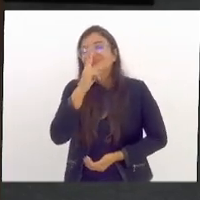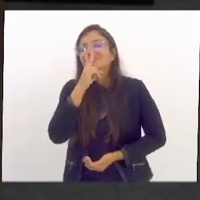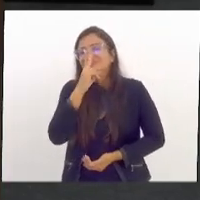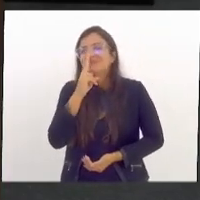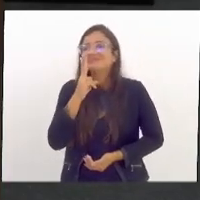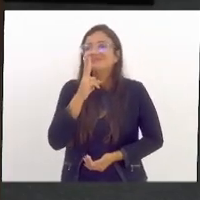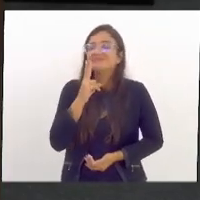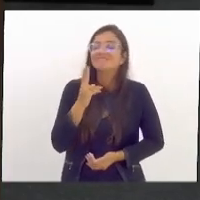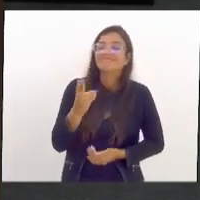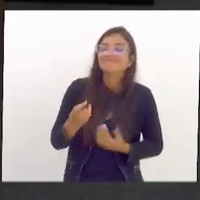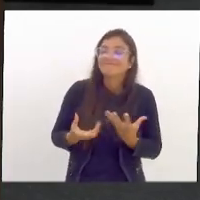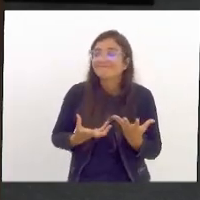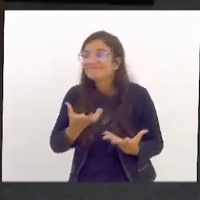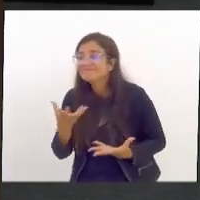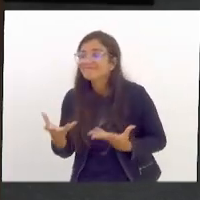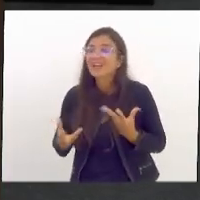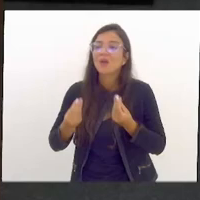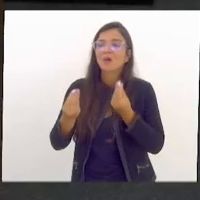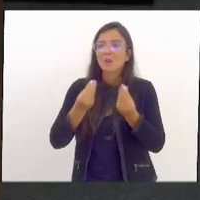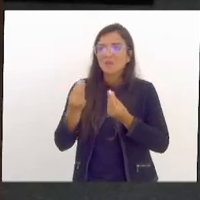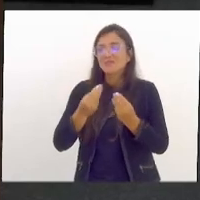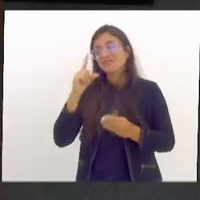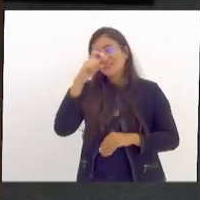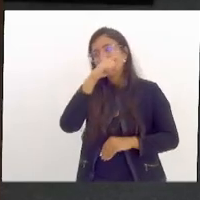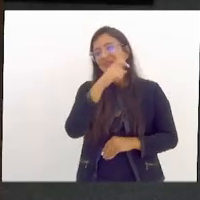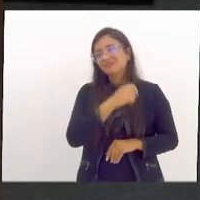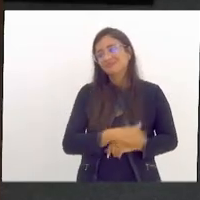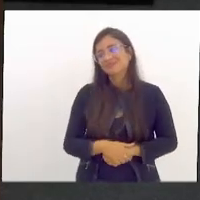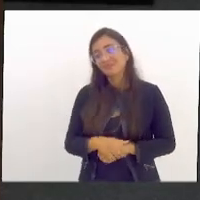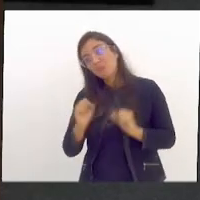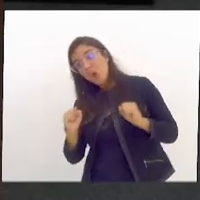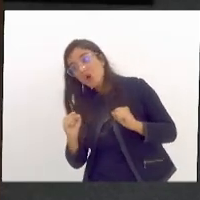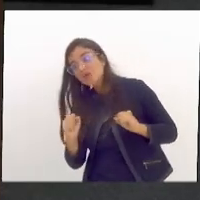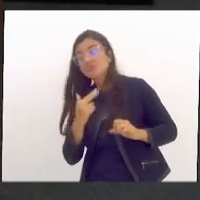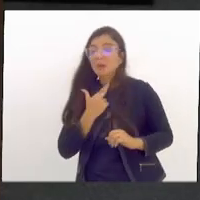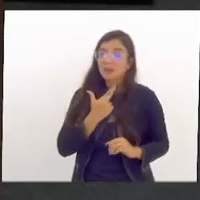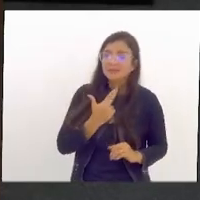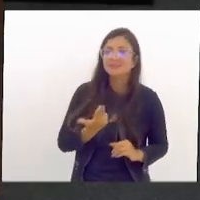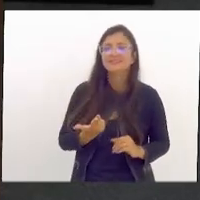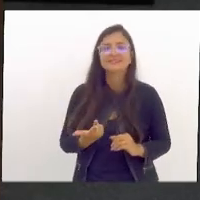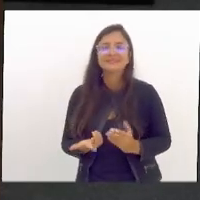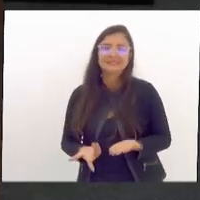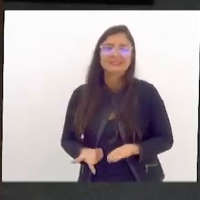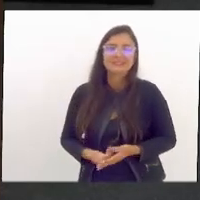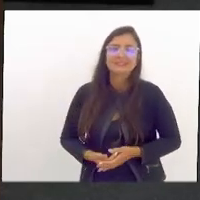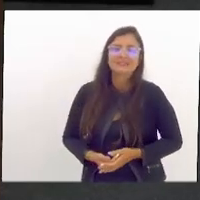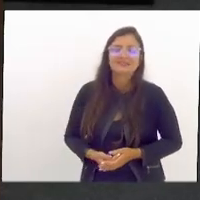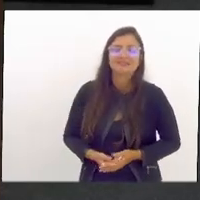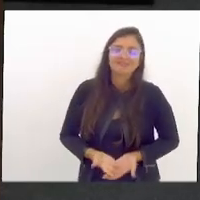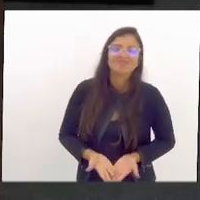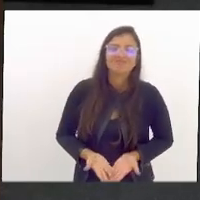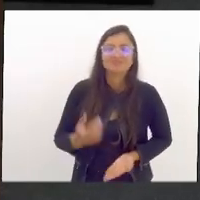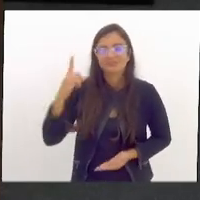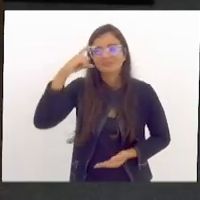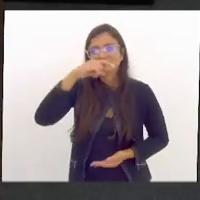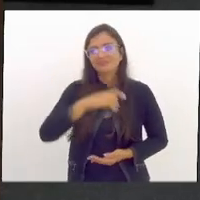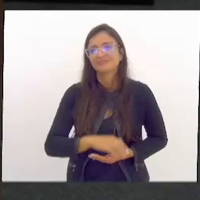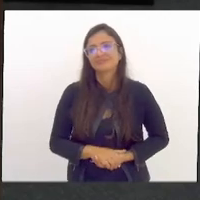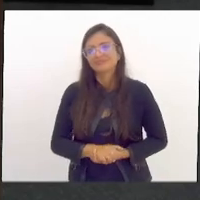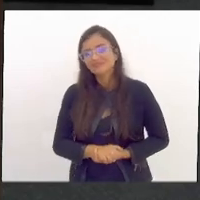de temperar o que fazer. Né? Aquela famosa carta do baralho, né,